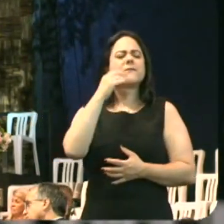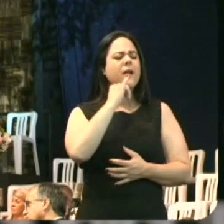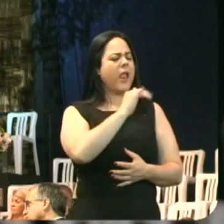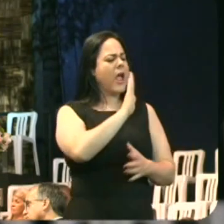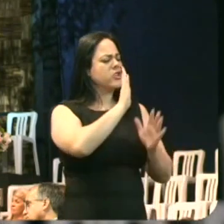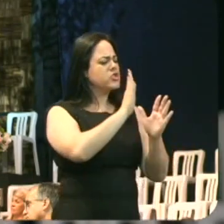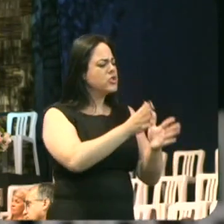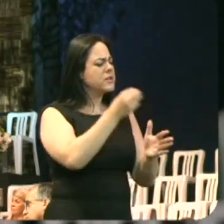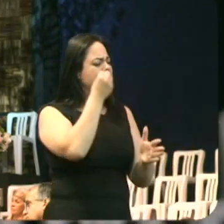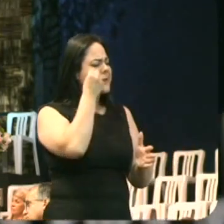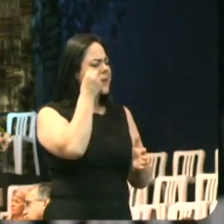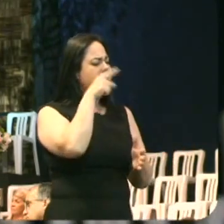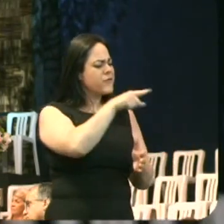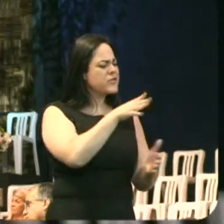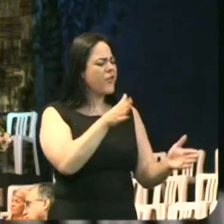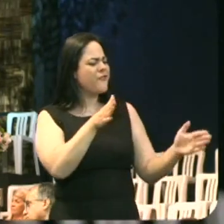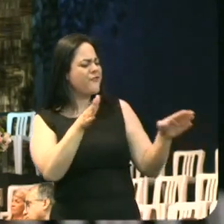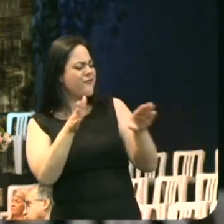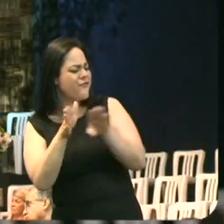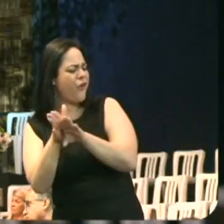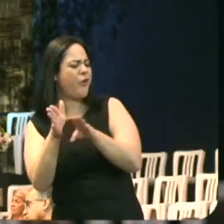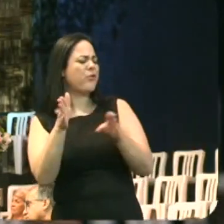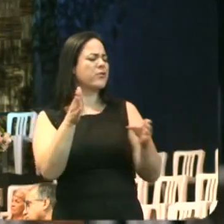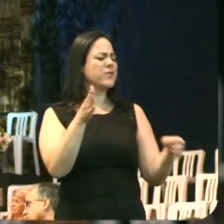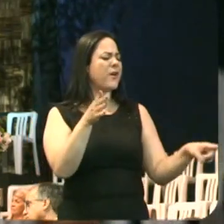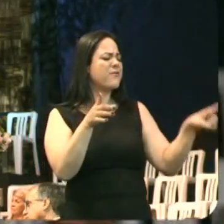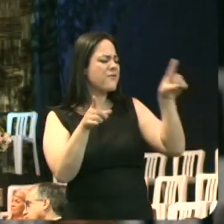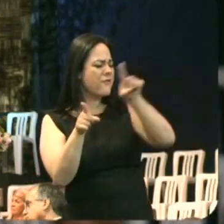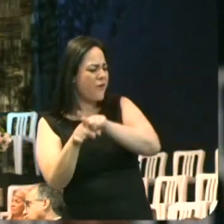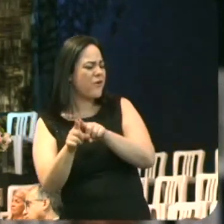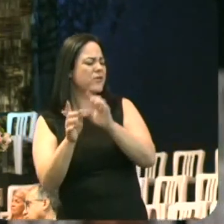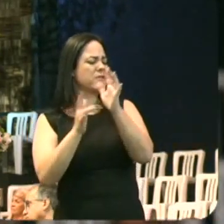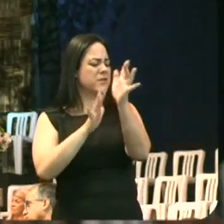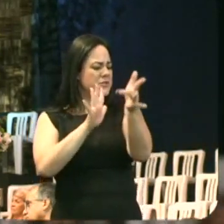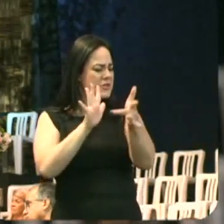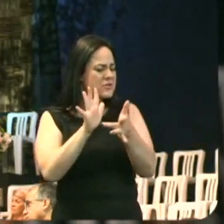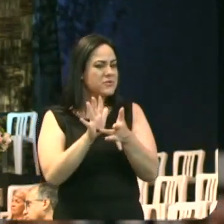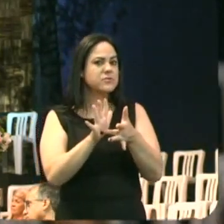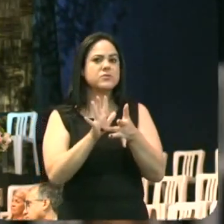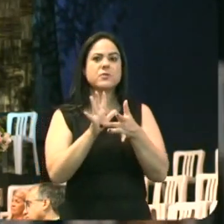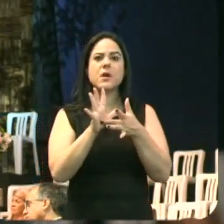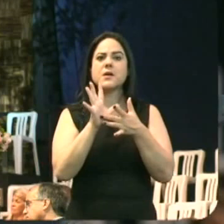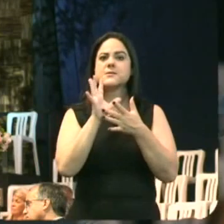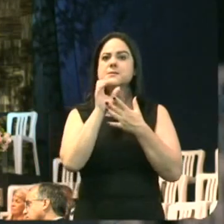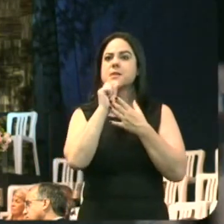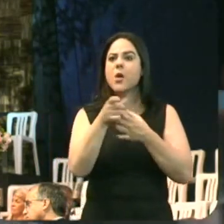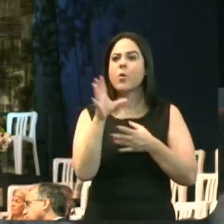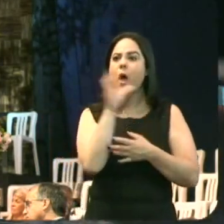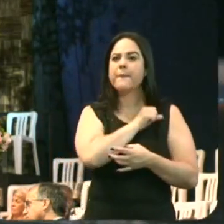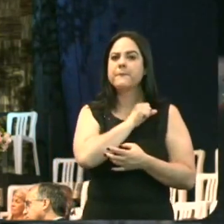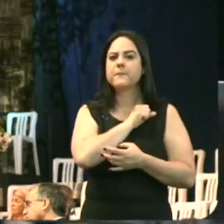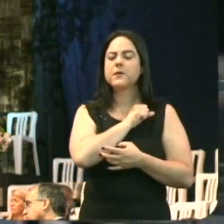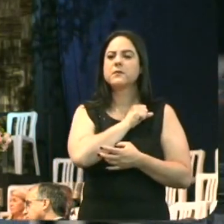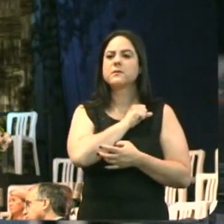trazer de volta para o caminho do Senhor, onde os seus pais, tudo isso numa fração de